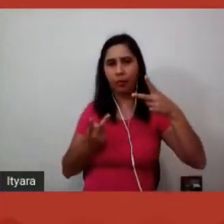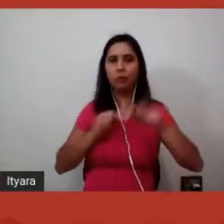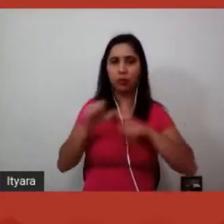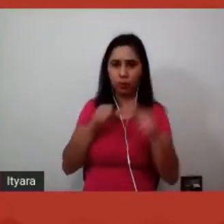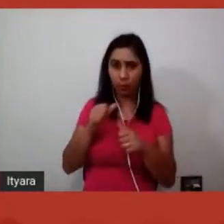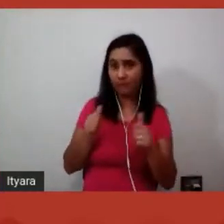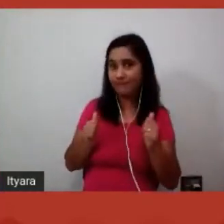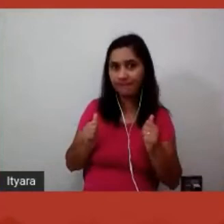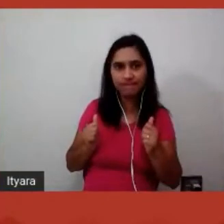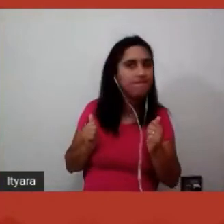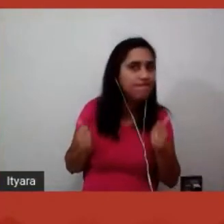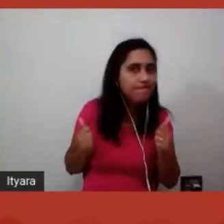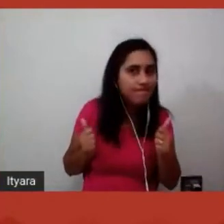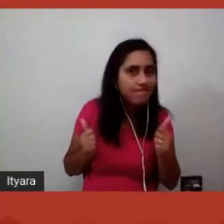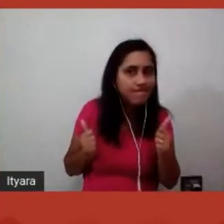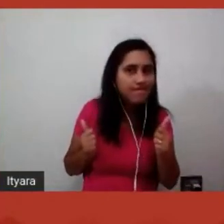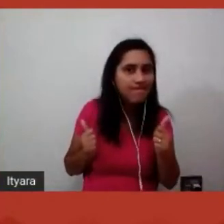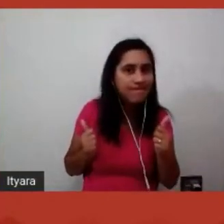Beleza?